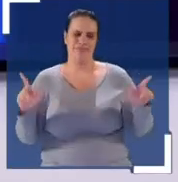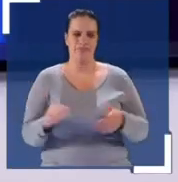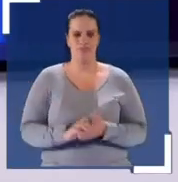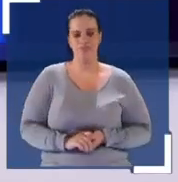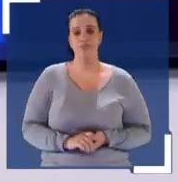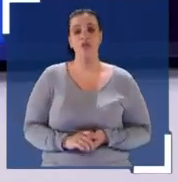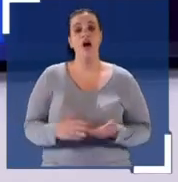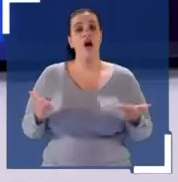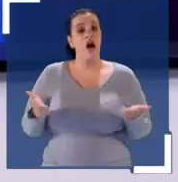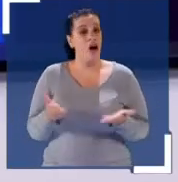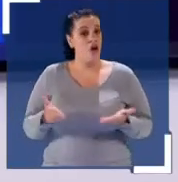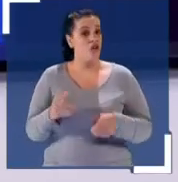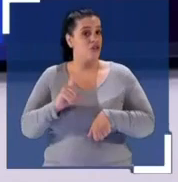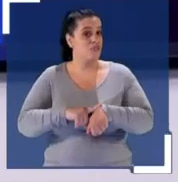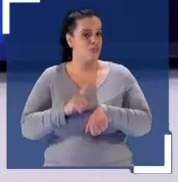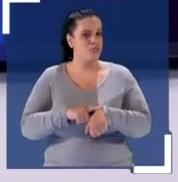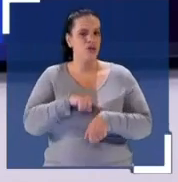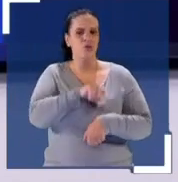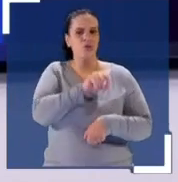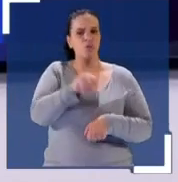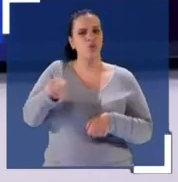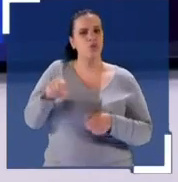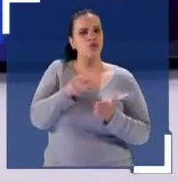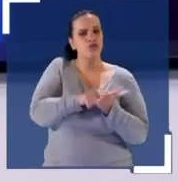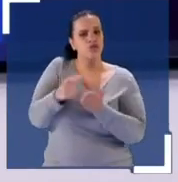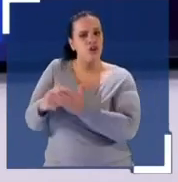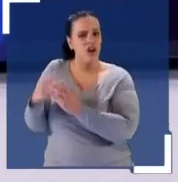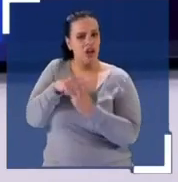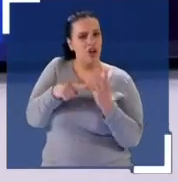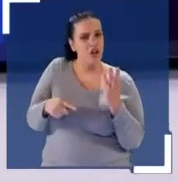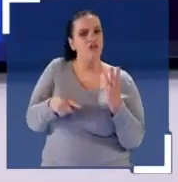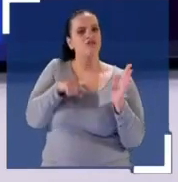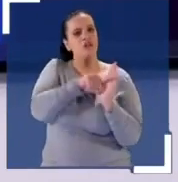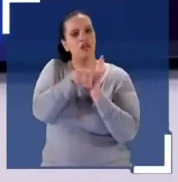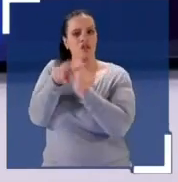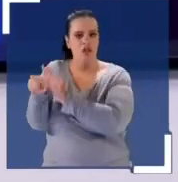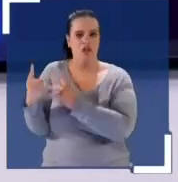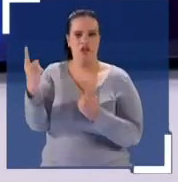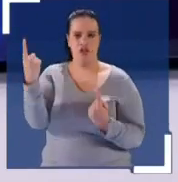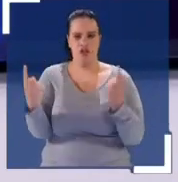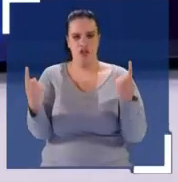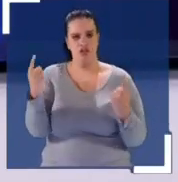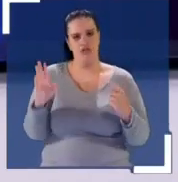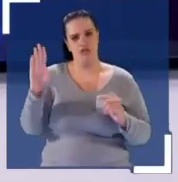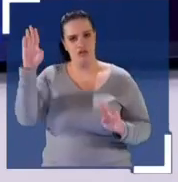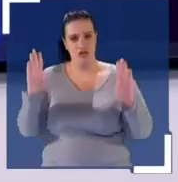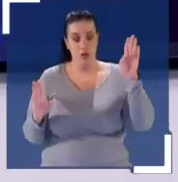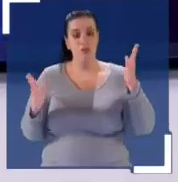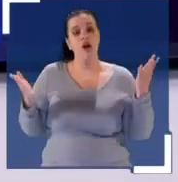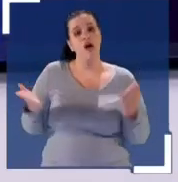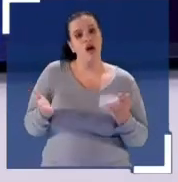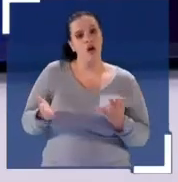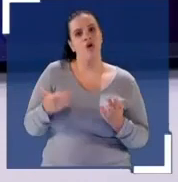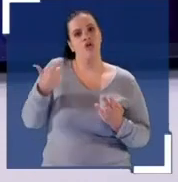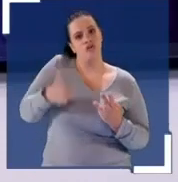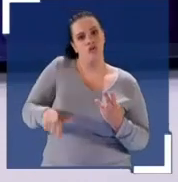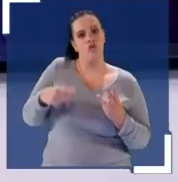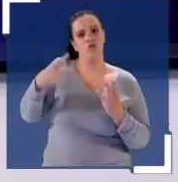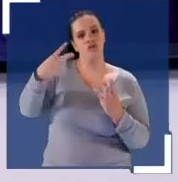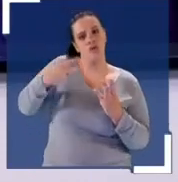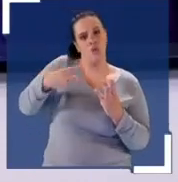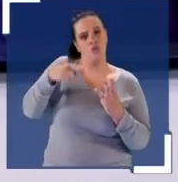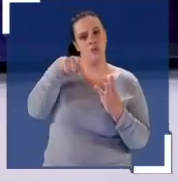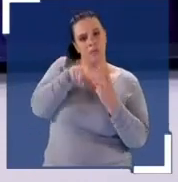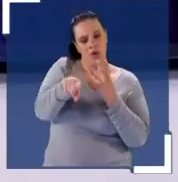em que jornalistas fazem perguntas aos candidatos ao governo do Estado de São Paulo e vamos agora, então, à segunda participação, segunda